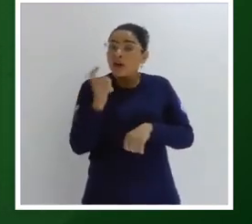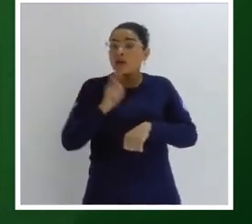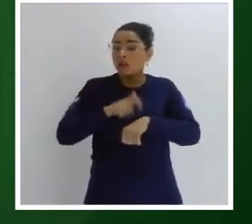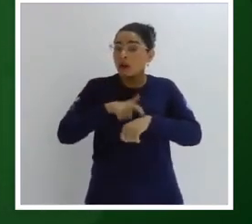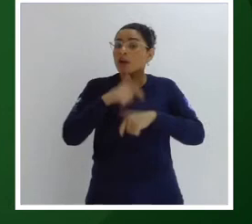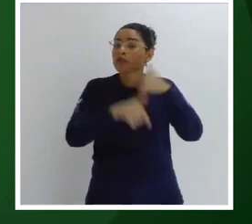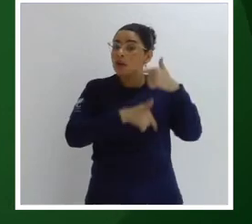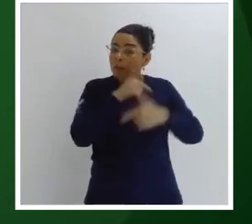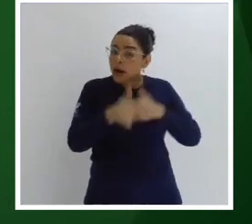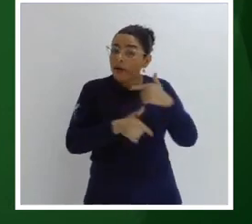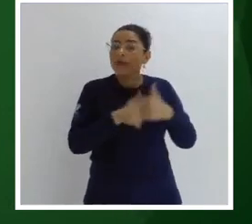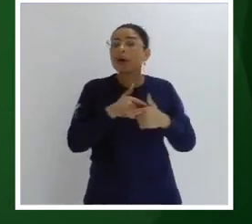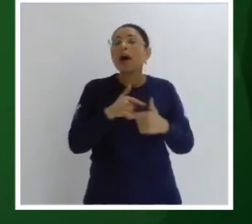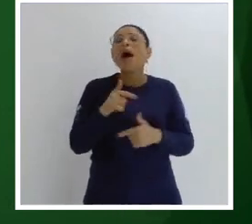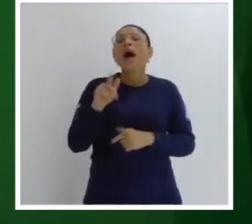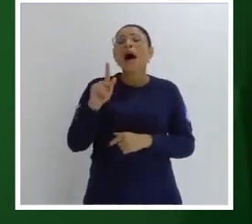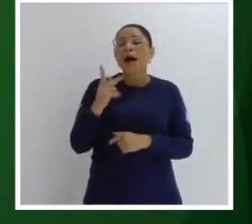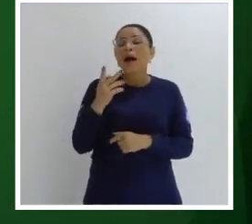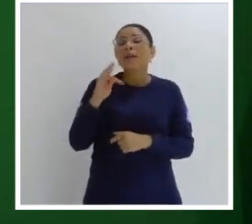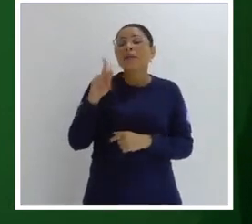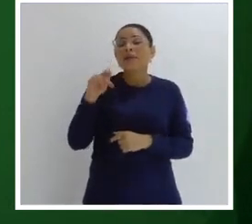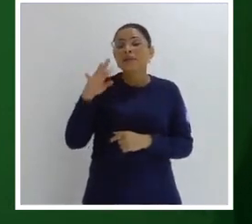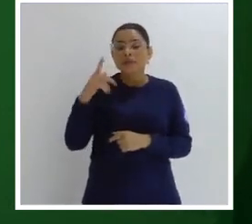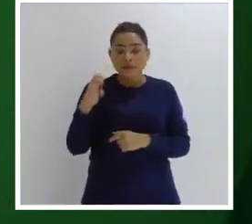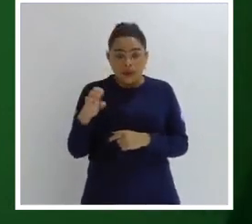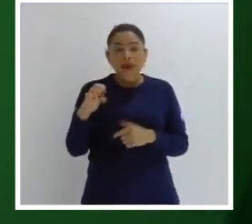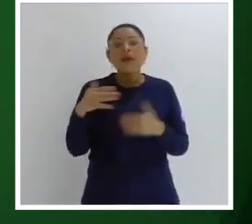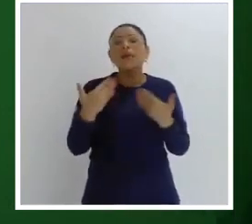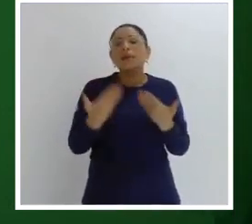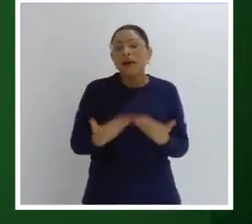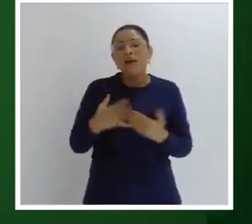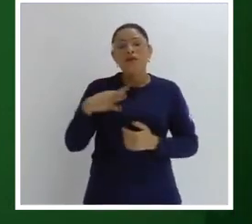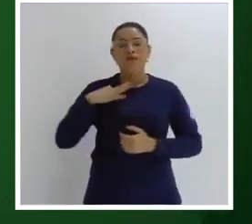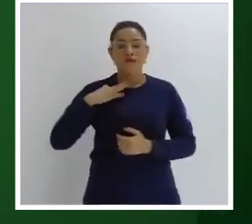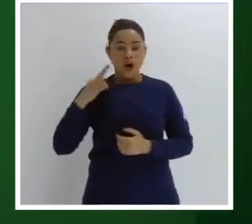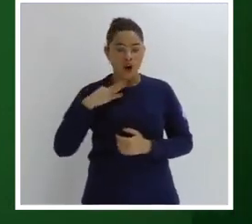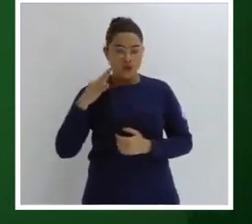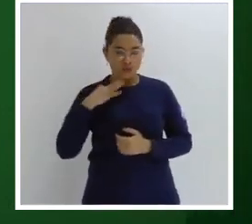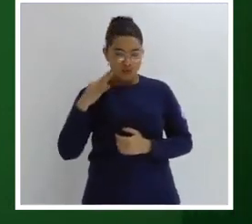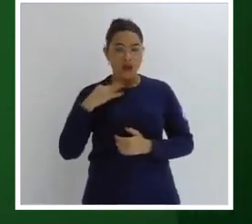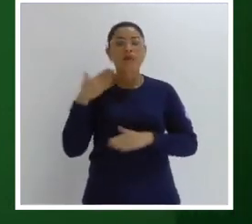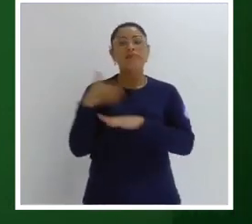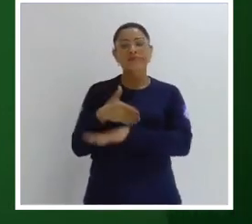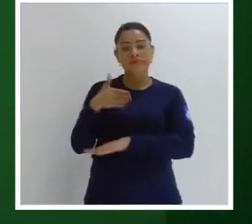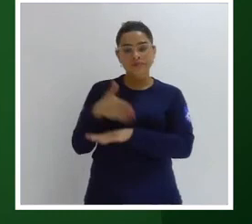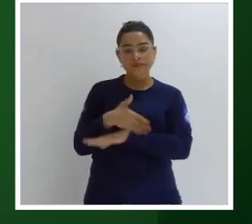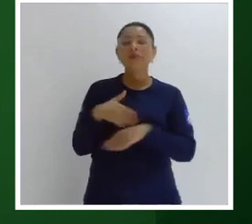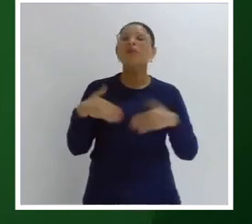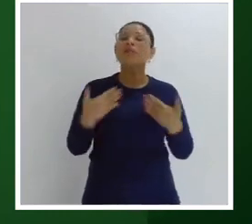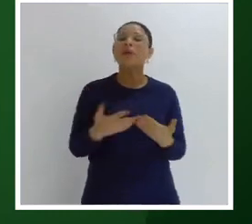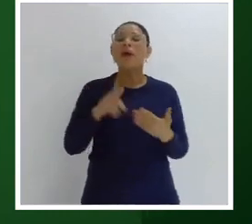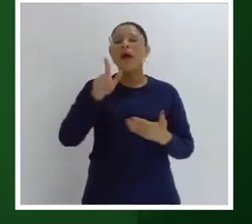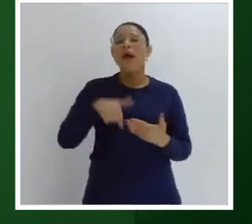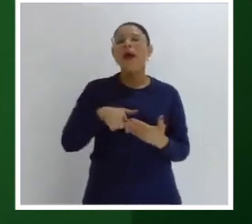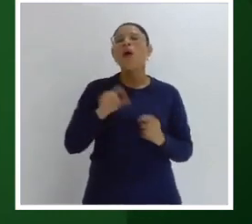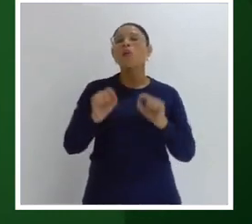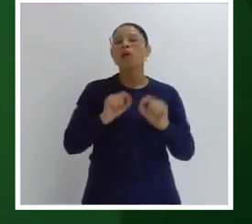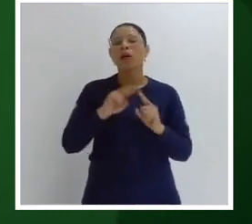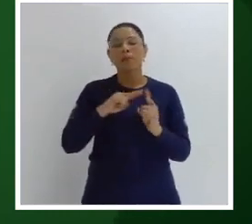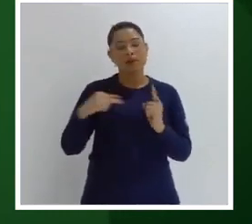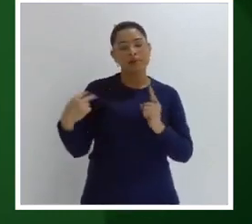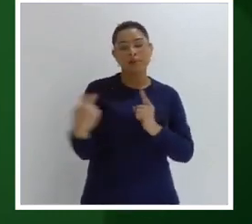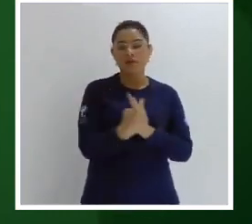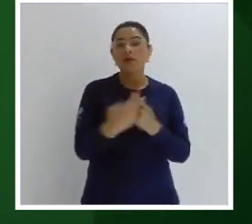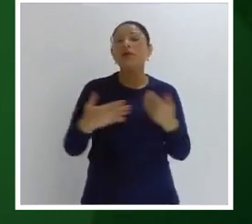ele participa ali de forma voluntária então nesta perspectiva e